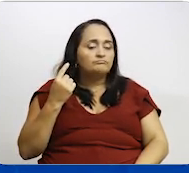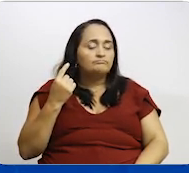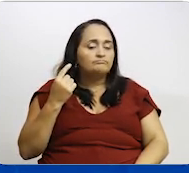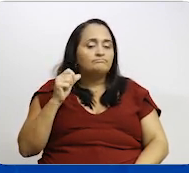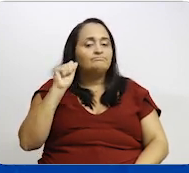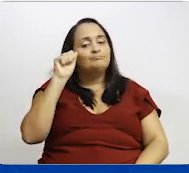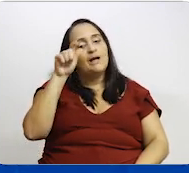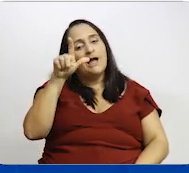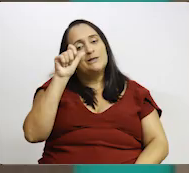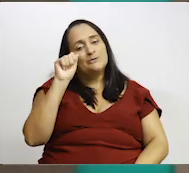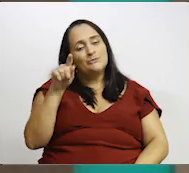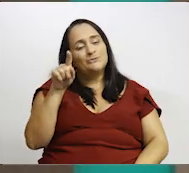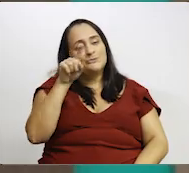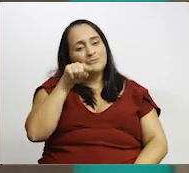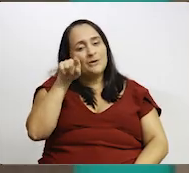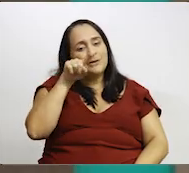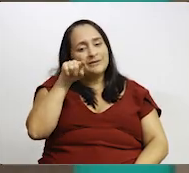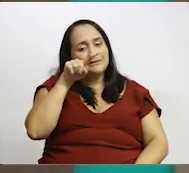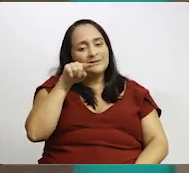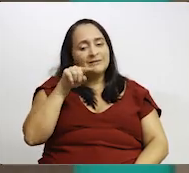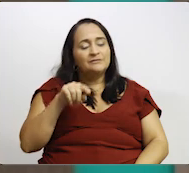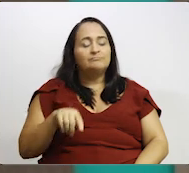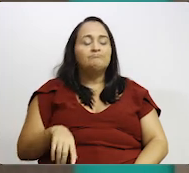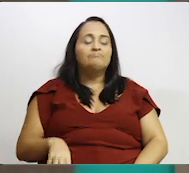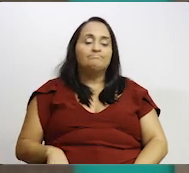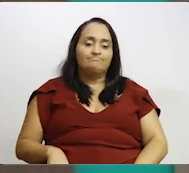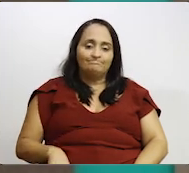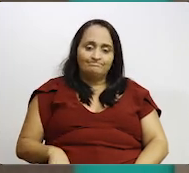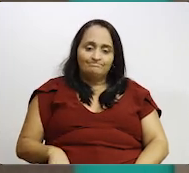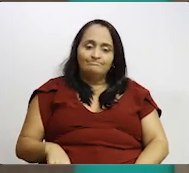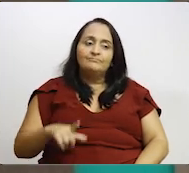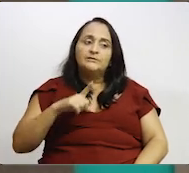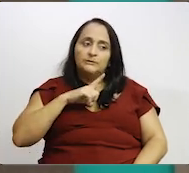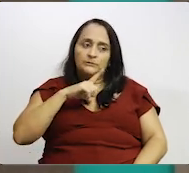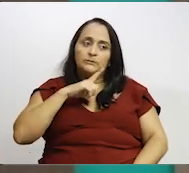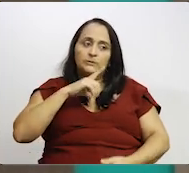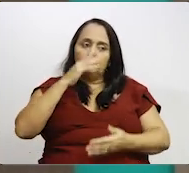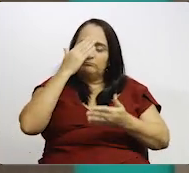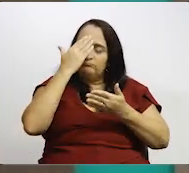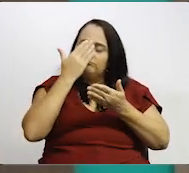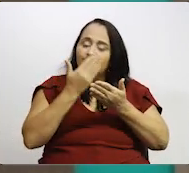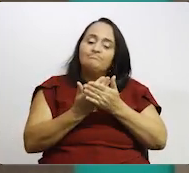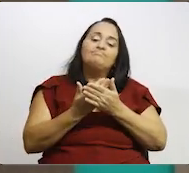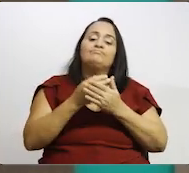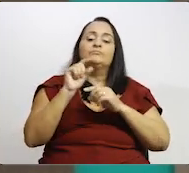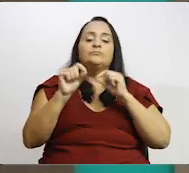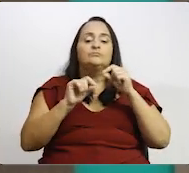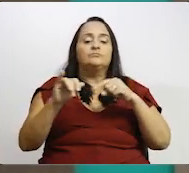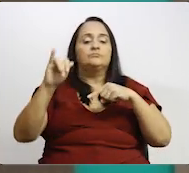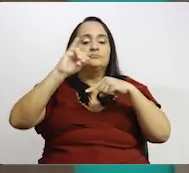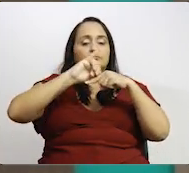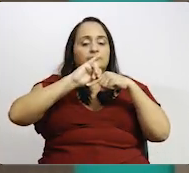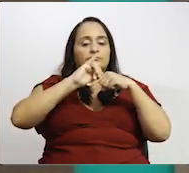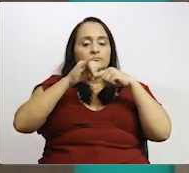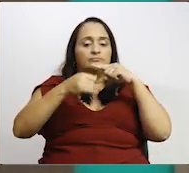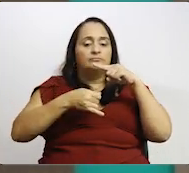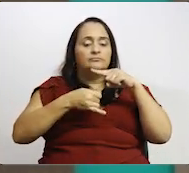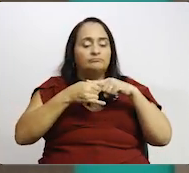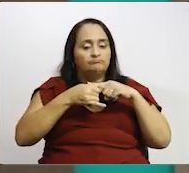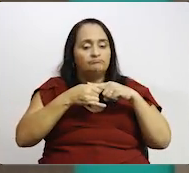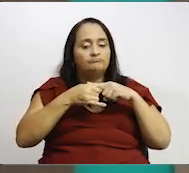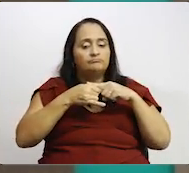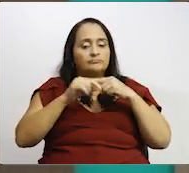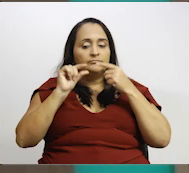Essa bolinha azul. Então, eu creio que essa primeira fração está aqui na